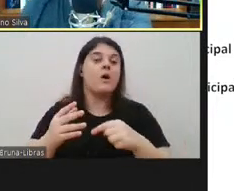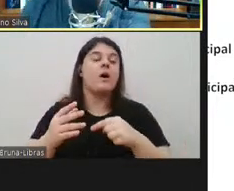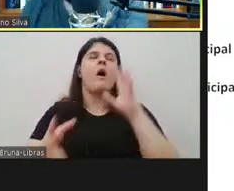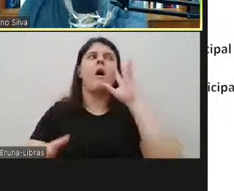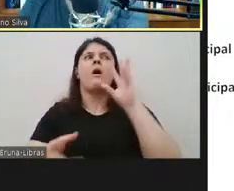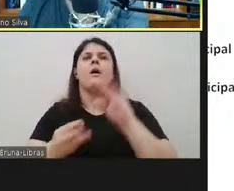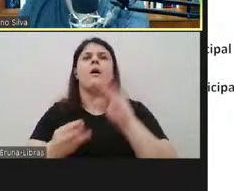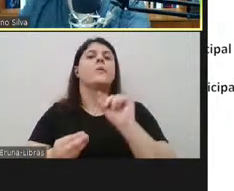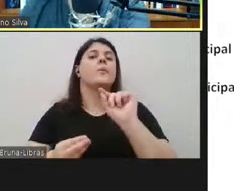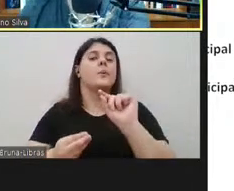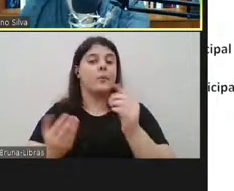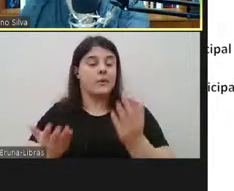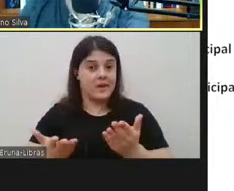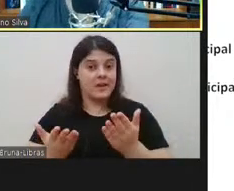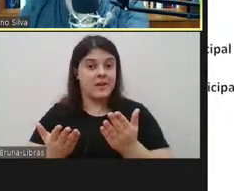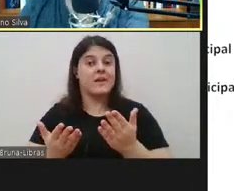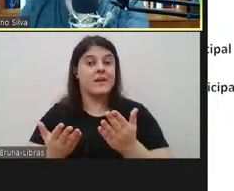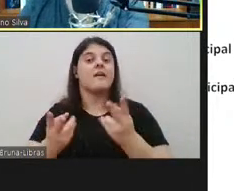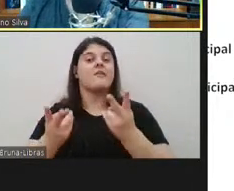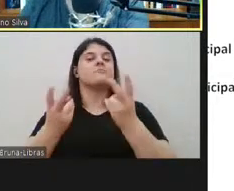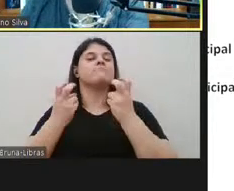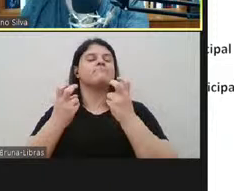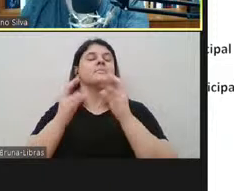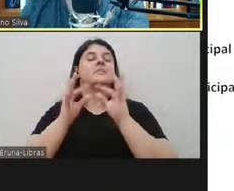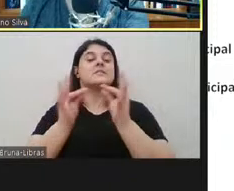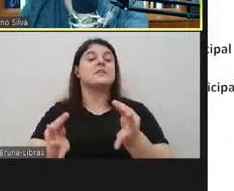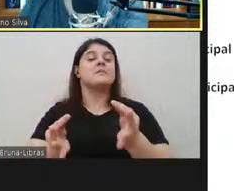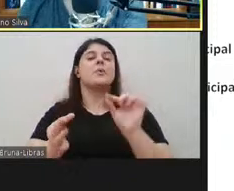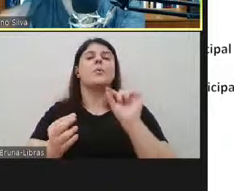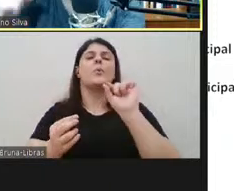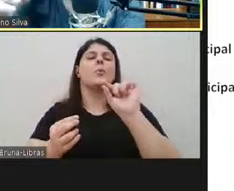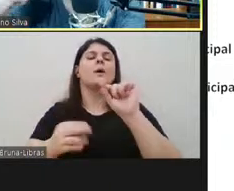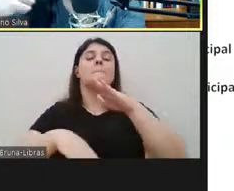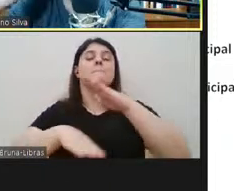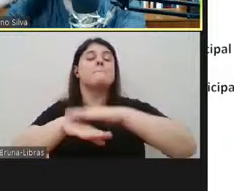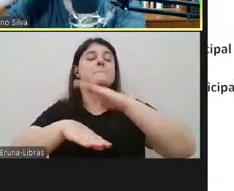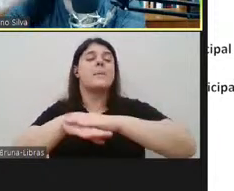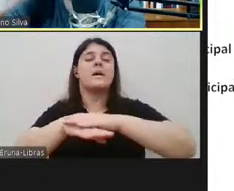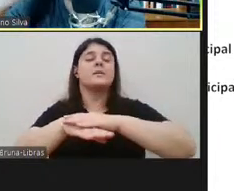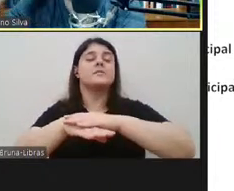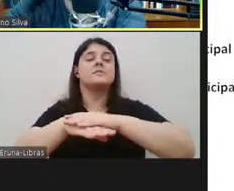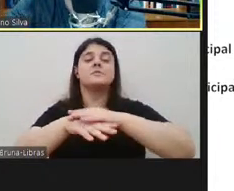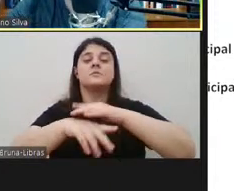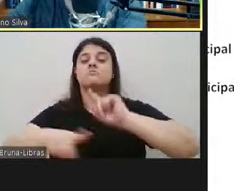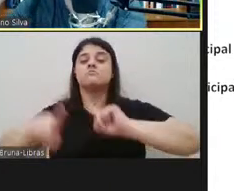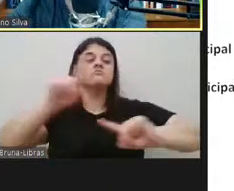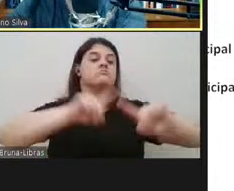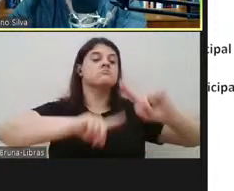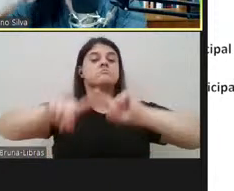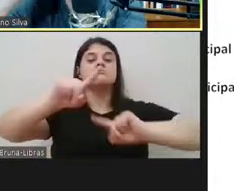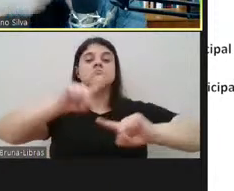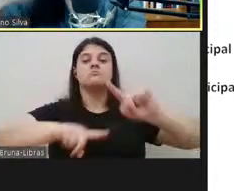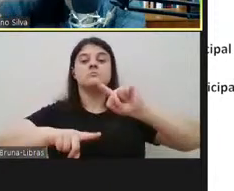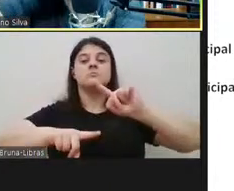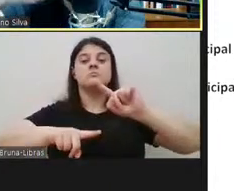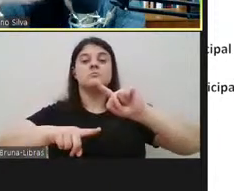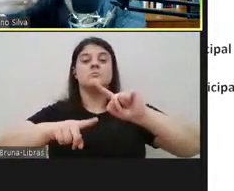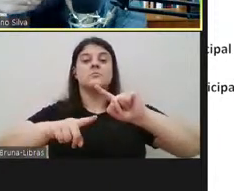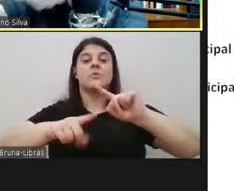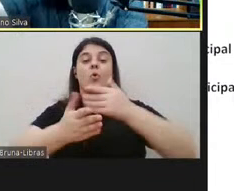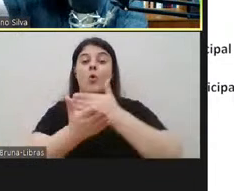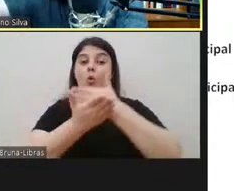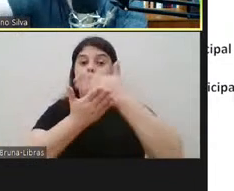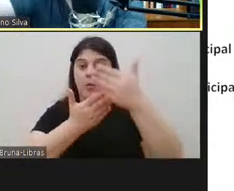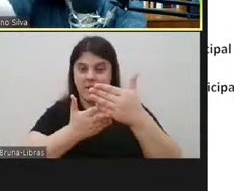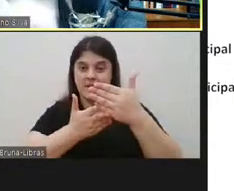que por exemplo no caso brasileiro eu vou ver de maneira muito simples e rápida de quem mais legisla no Brasil que mais